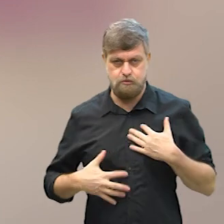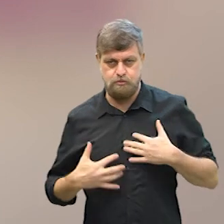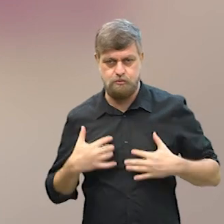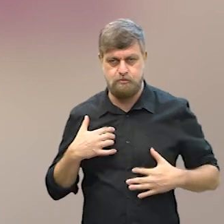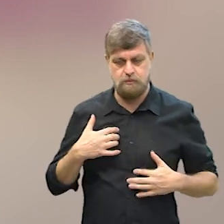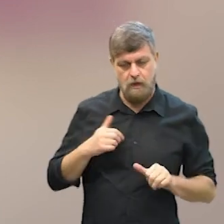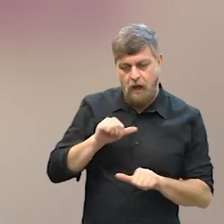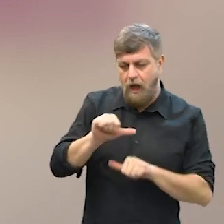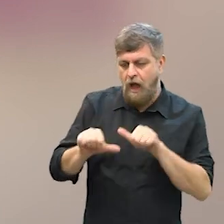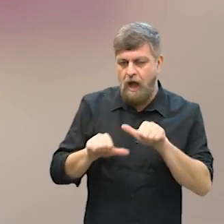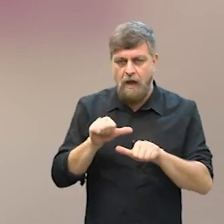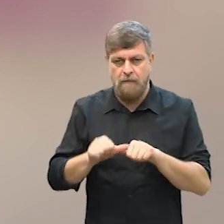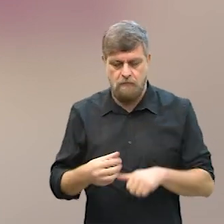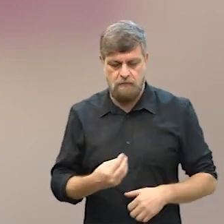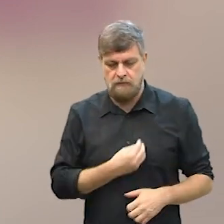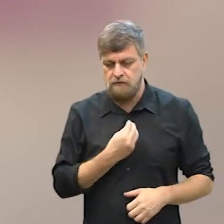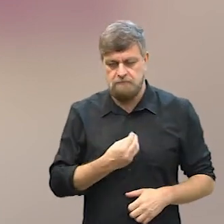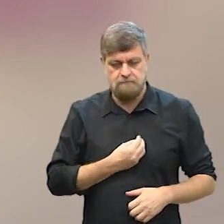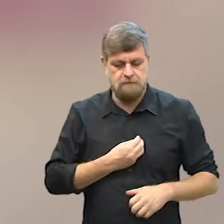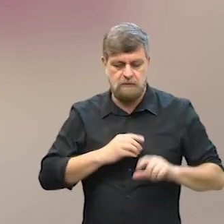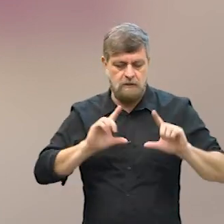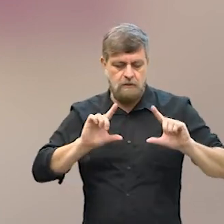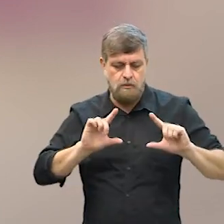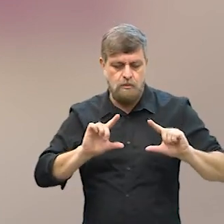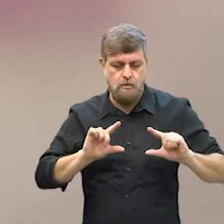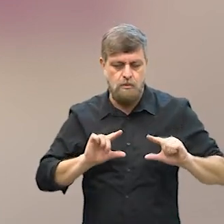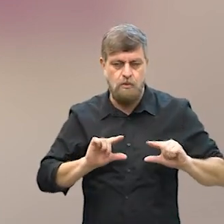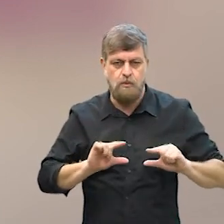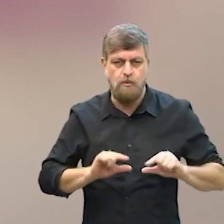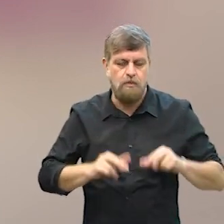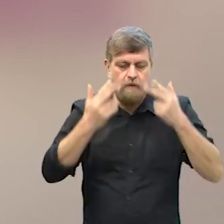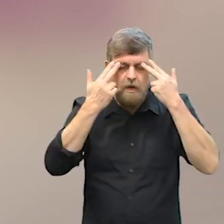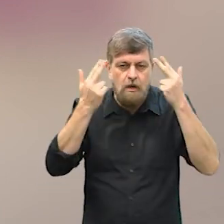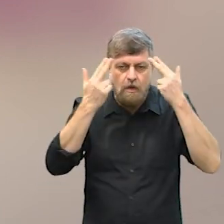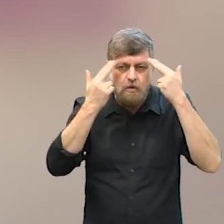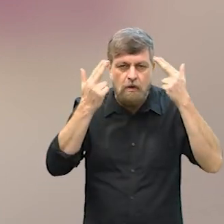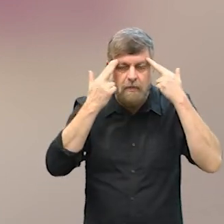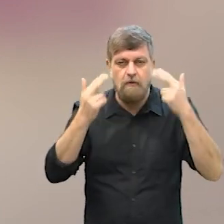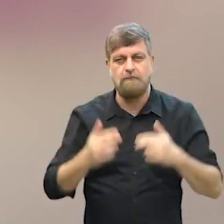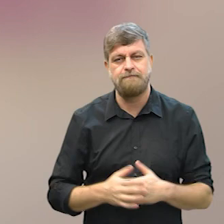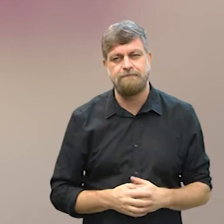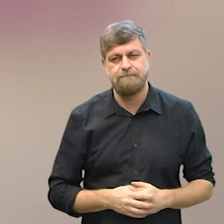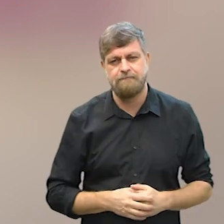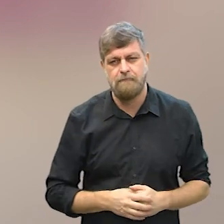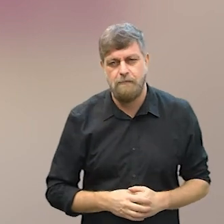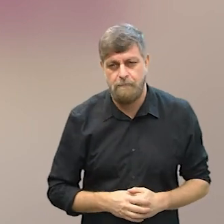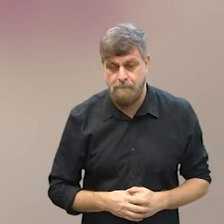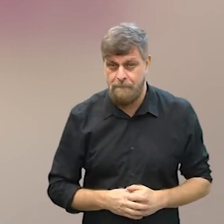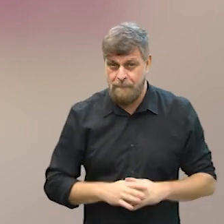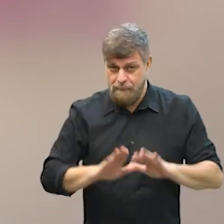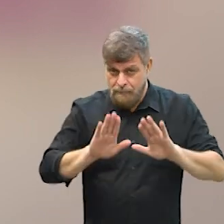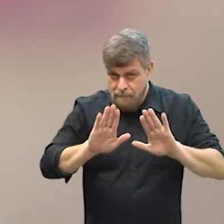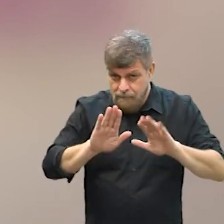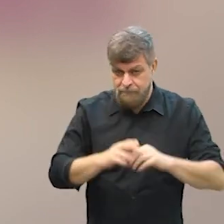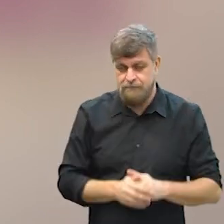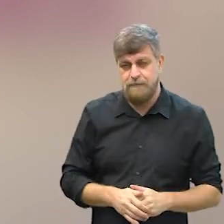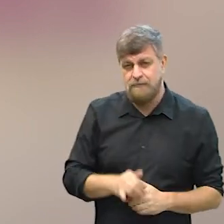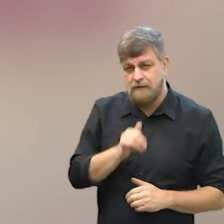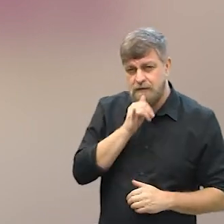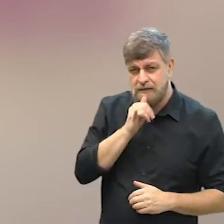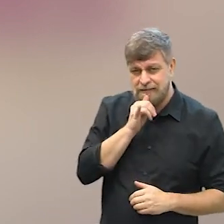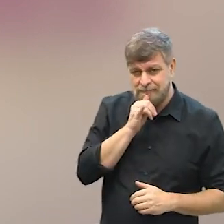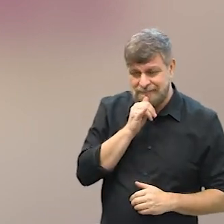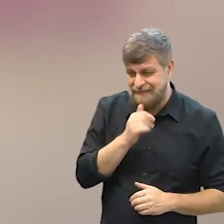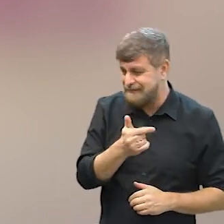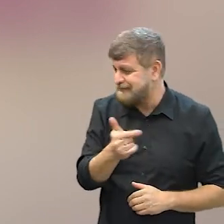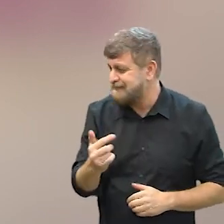reversão dos níveis de pressão pulmonar e aí tratando de maneira curativa a hipertensão pulmonar. Nos casos onde